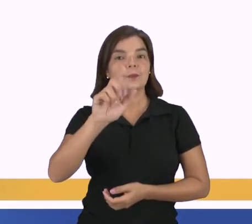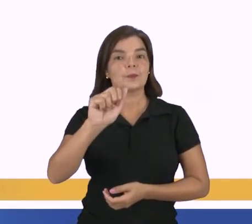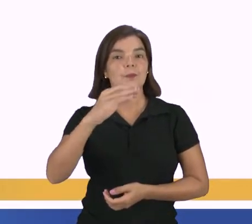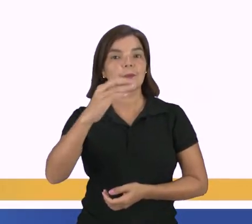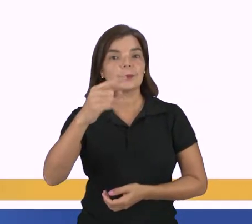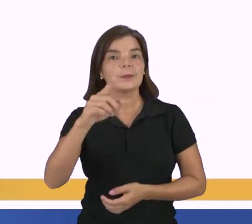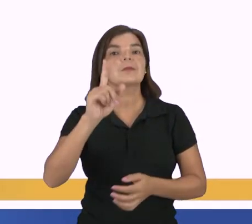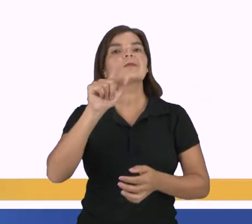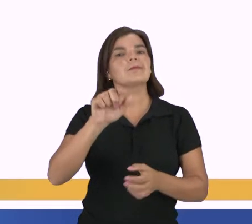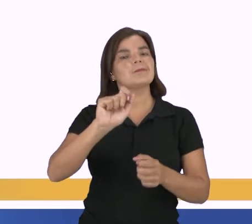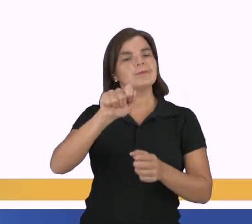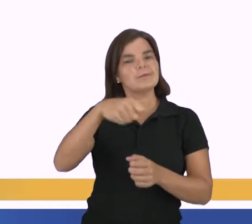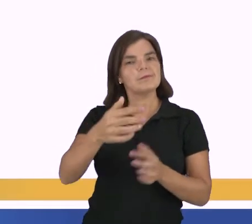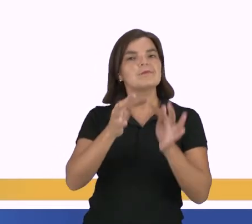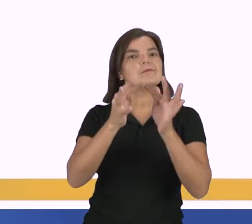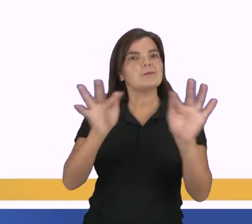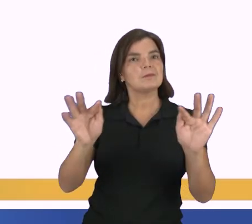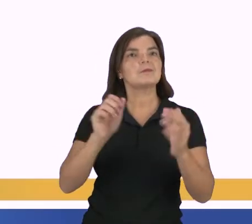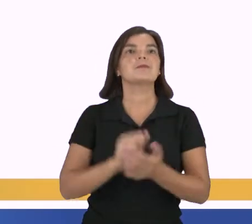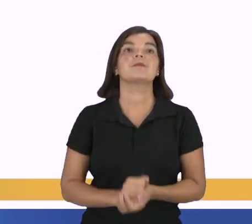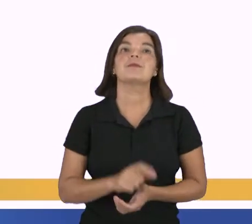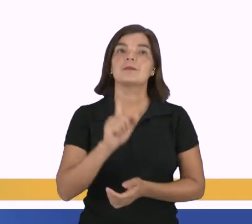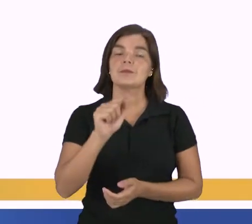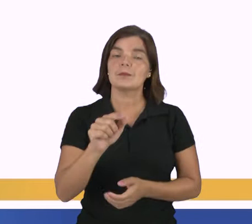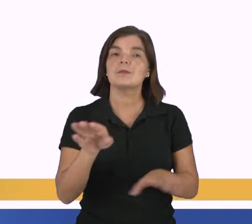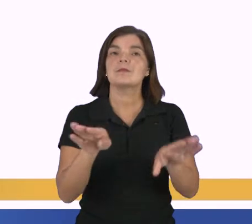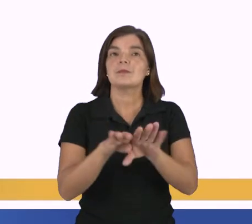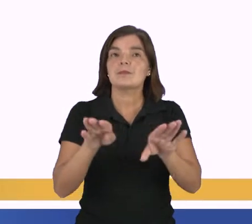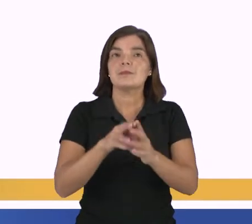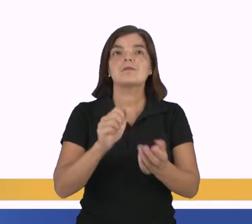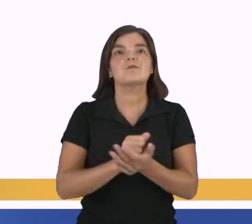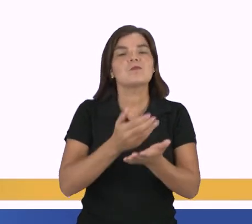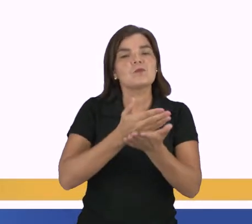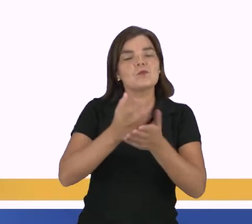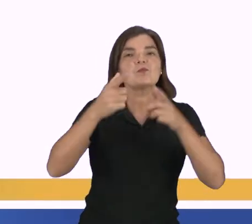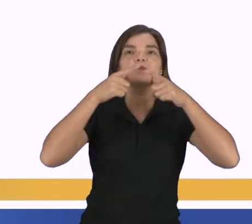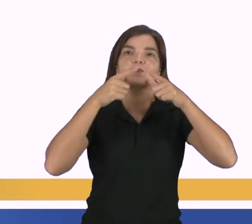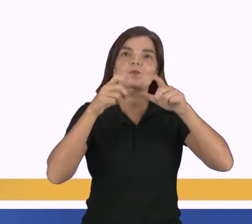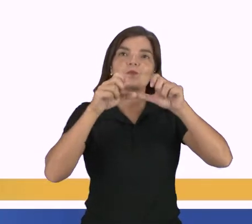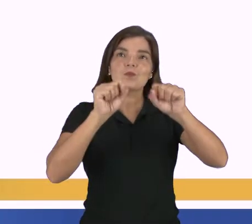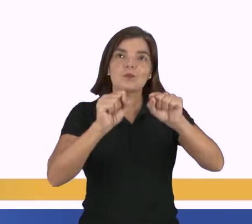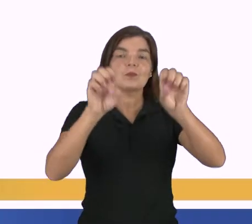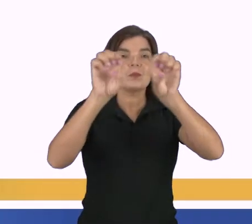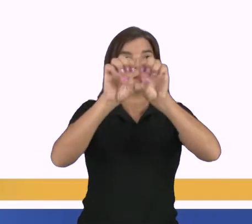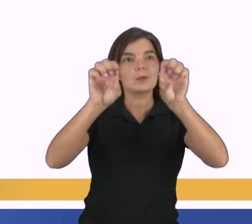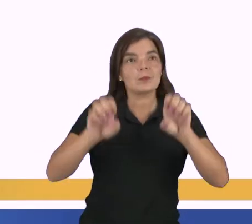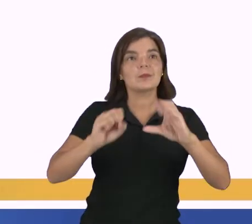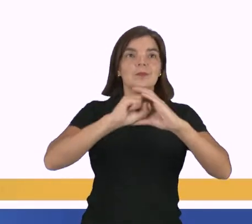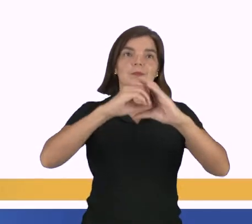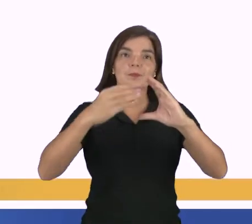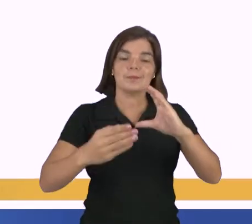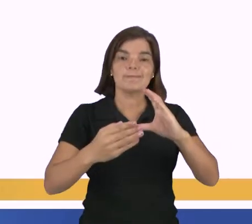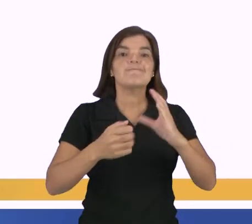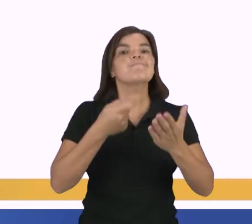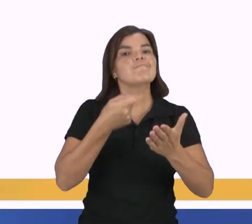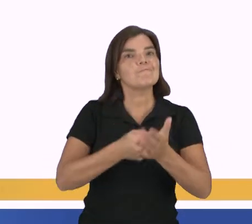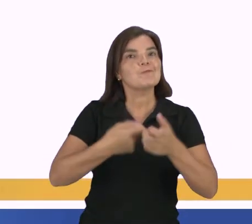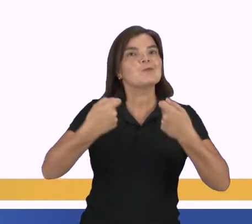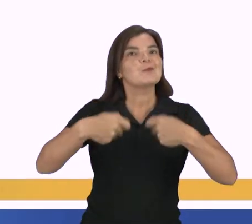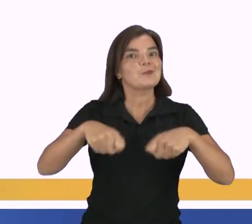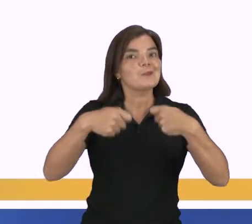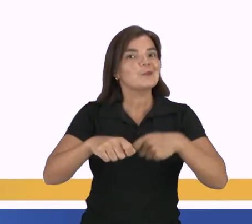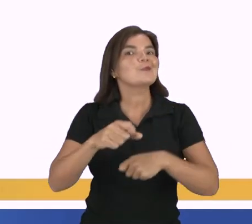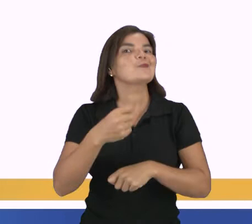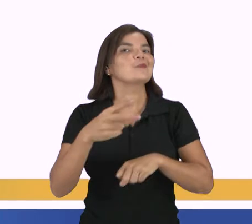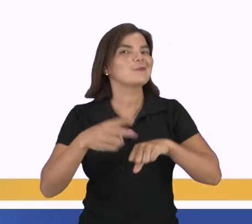uma unidade sintática, certo? Trata-se de um enunciado linguístico cuja estrutura caracteriza-se obrigatoriamente pela